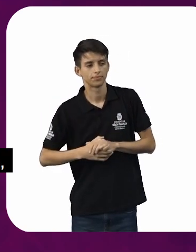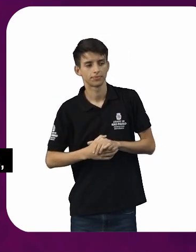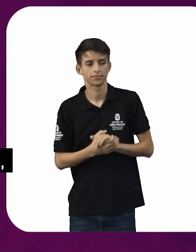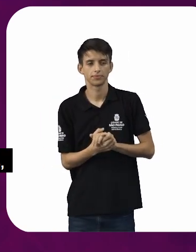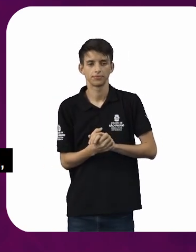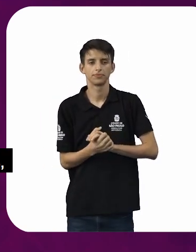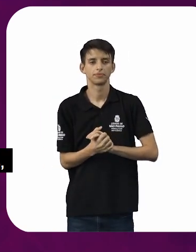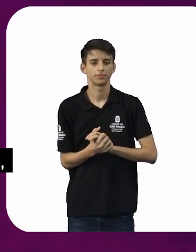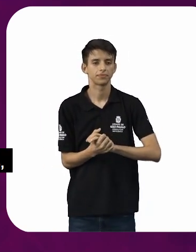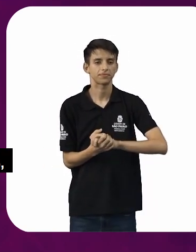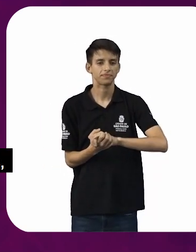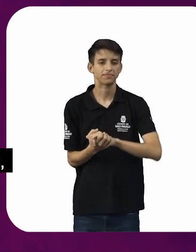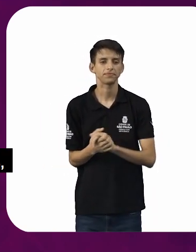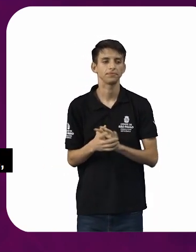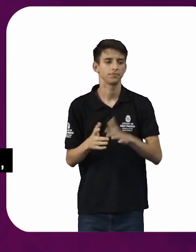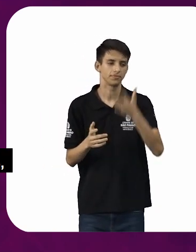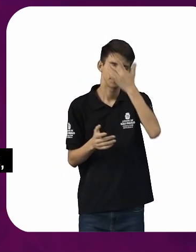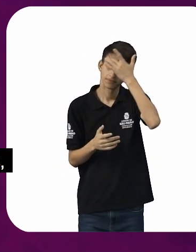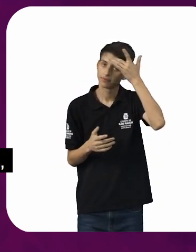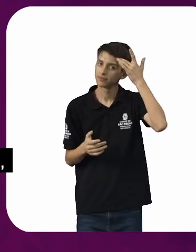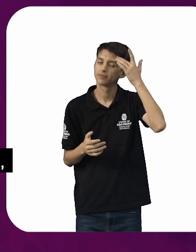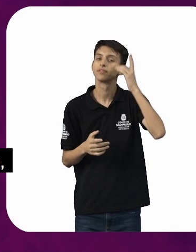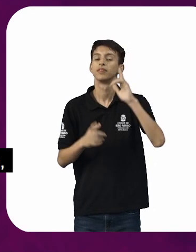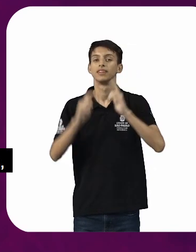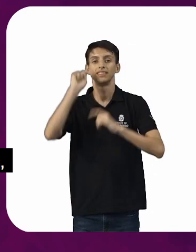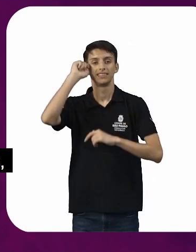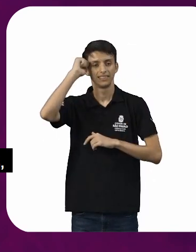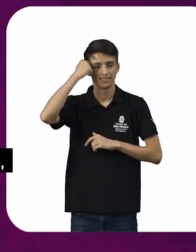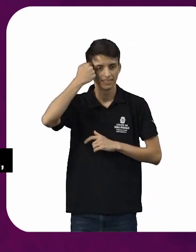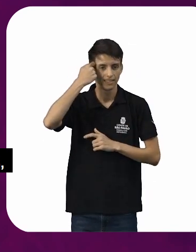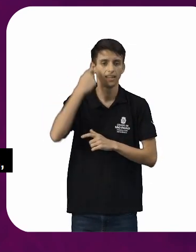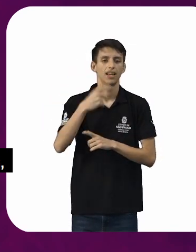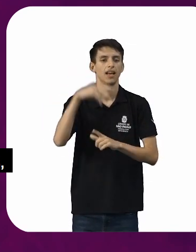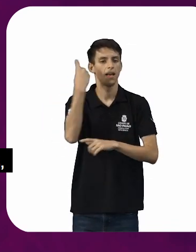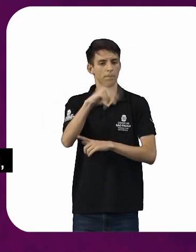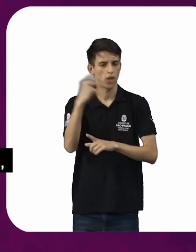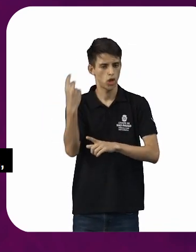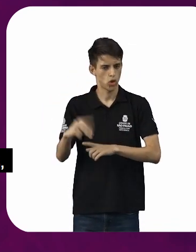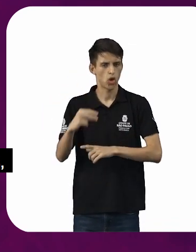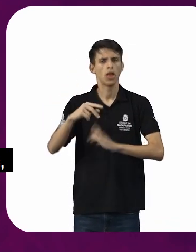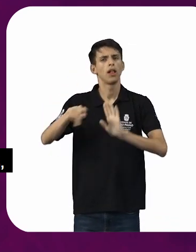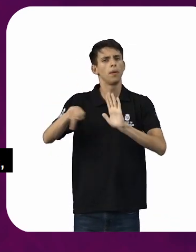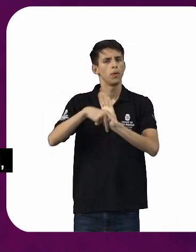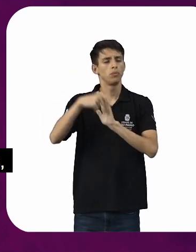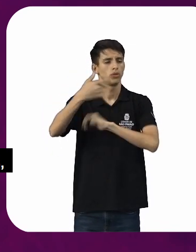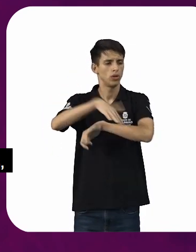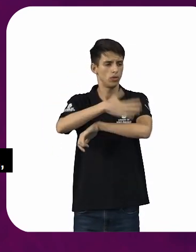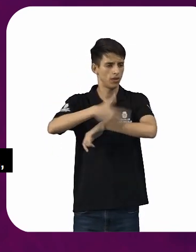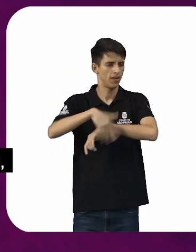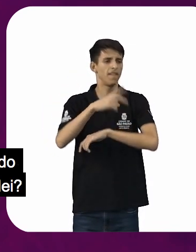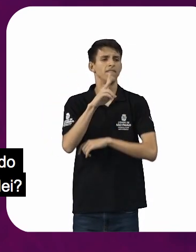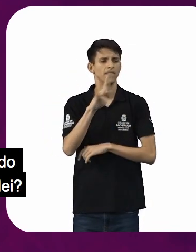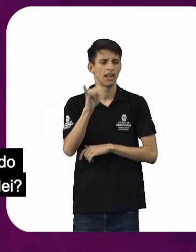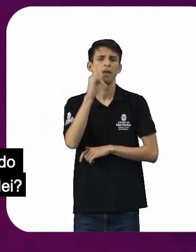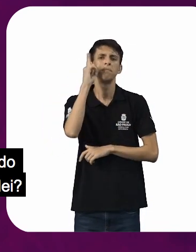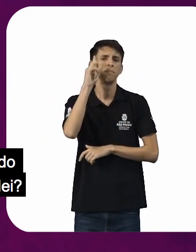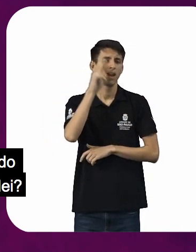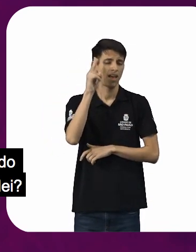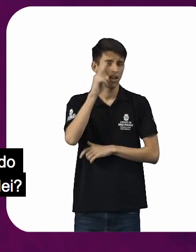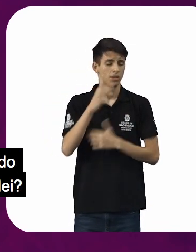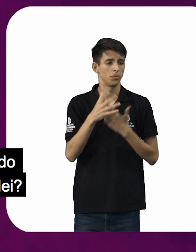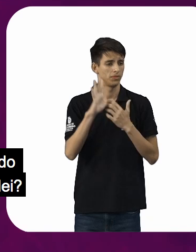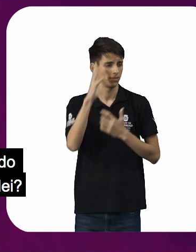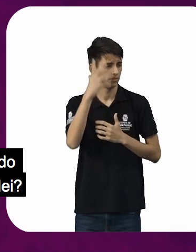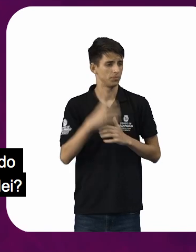Essa questão de Regina pessoas Rufino. negras sendo chicoteadas na rua, recente, né? Acho que muitos vão se lembrar dessas cenas. Mas,